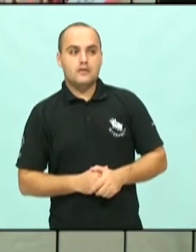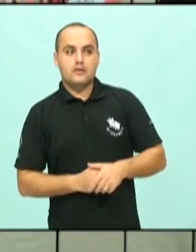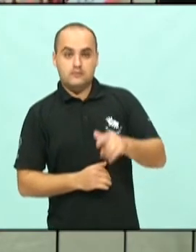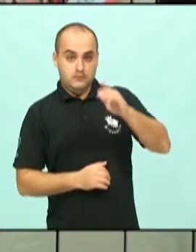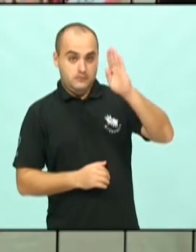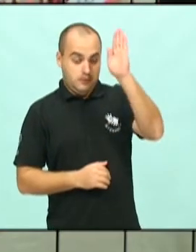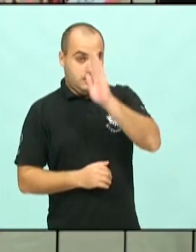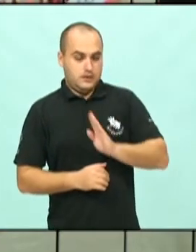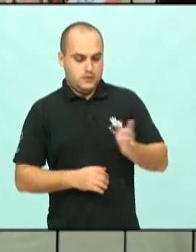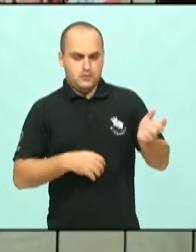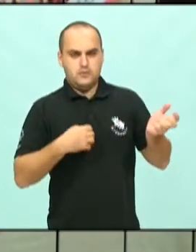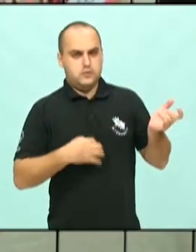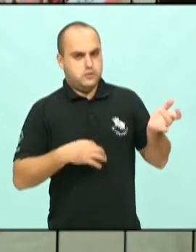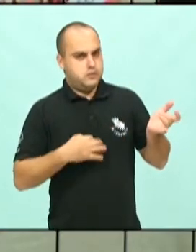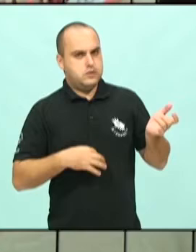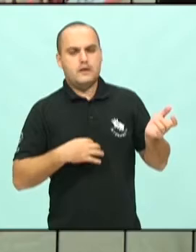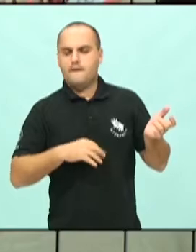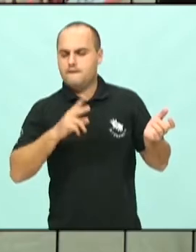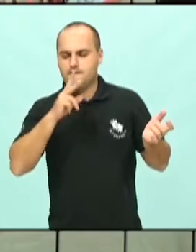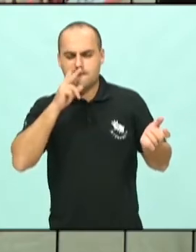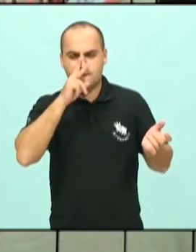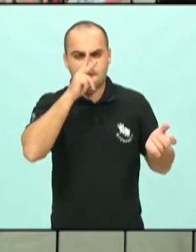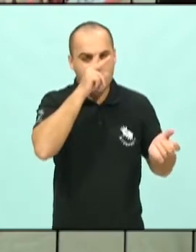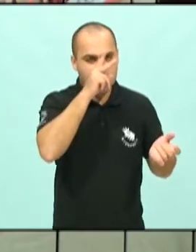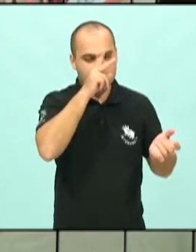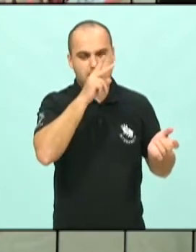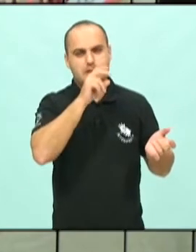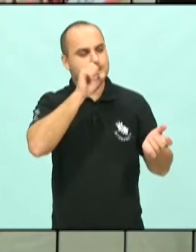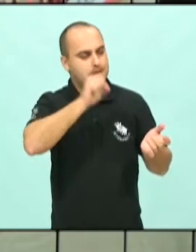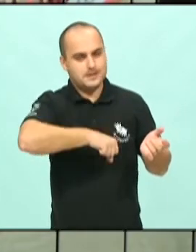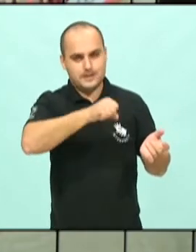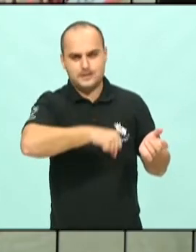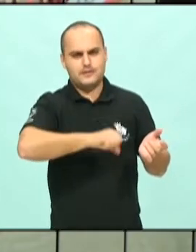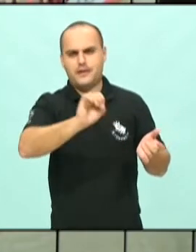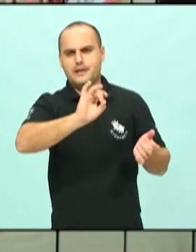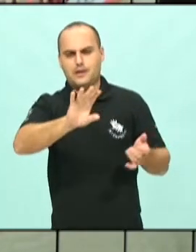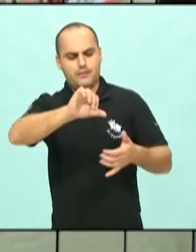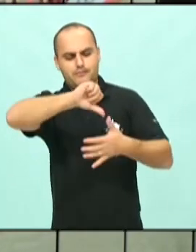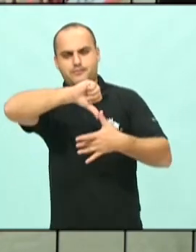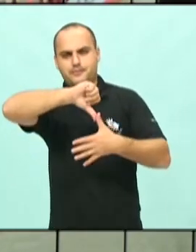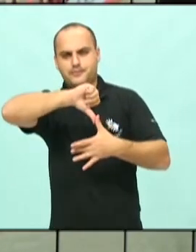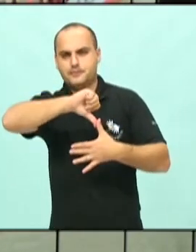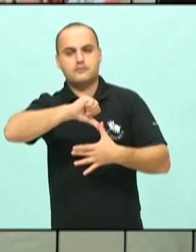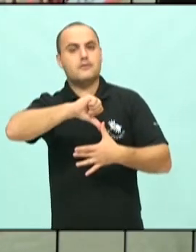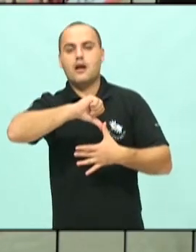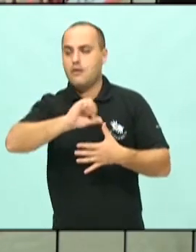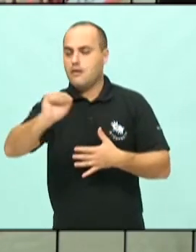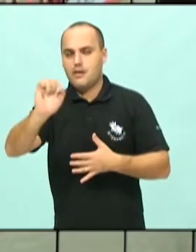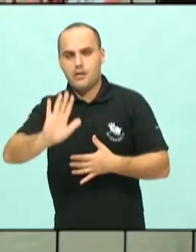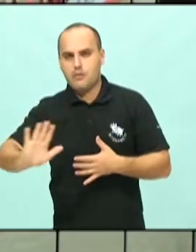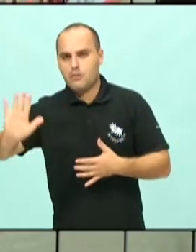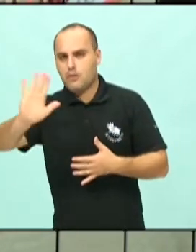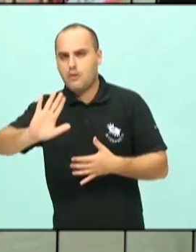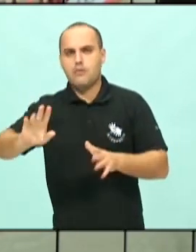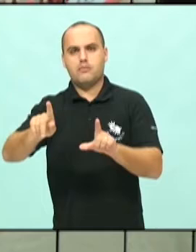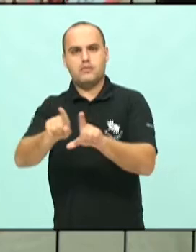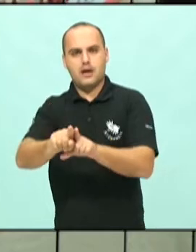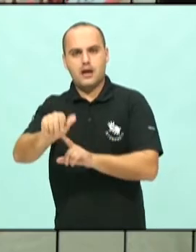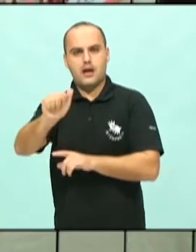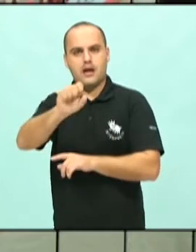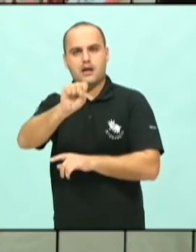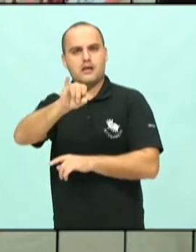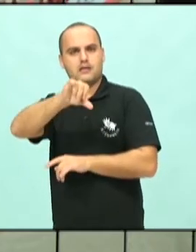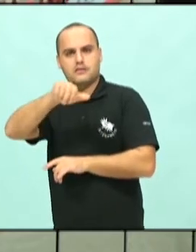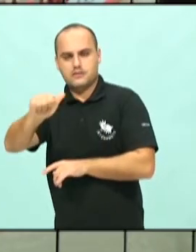grande em todo o mundo, né? No mundo inteiro, no mundo do violão, vamos dizer assim, né? Não só na América Latina, na Europa, na Ásia, enfim, né? O violão brasileiro sempre